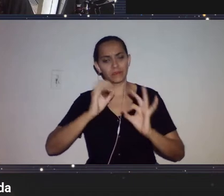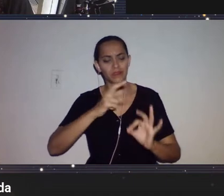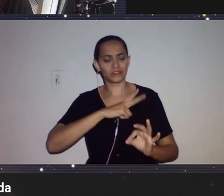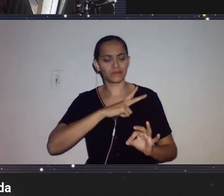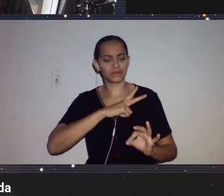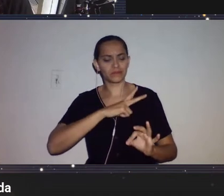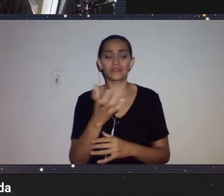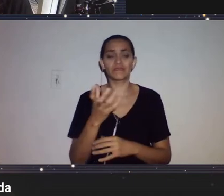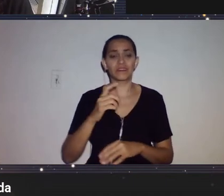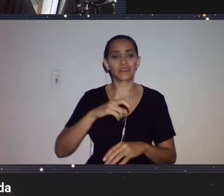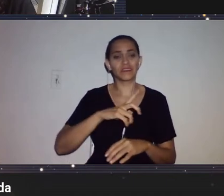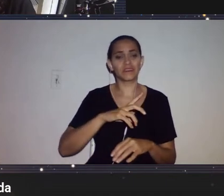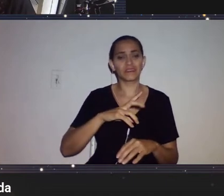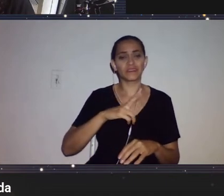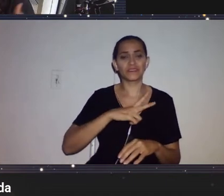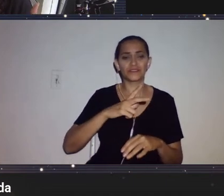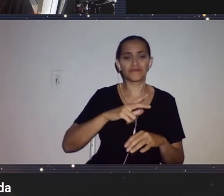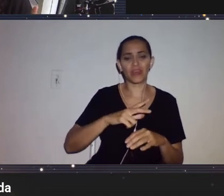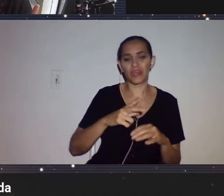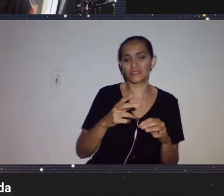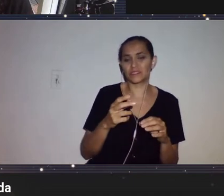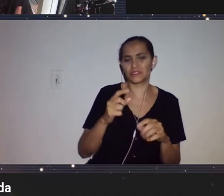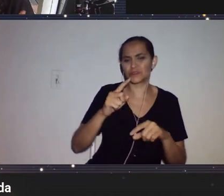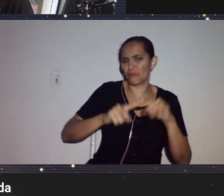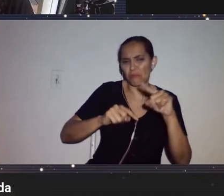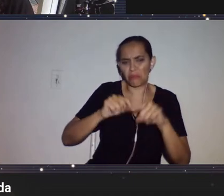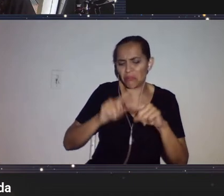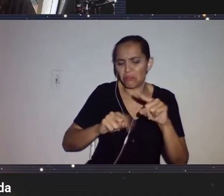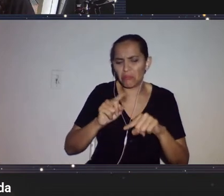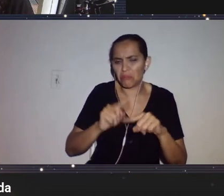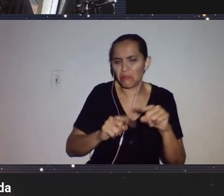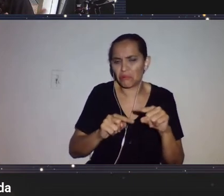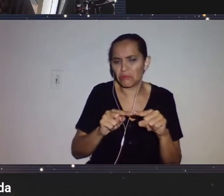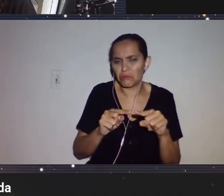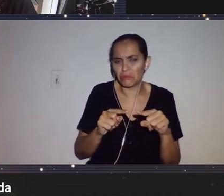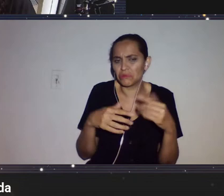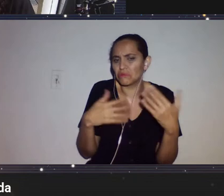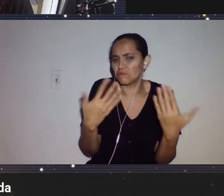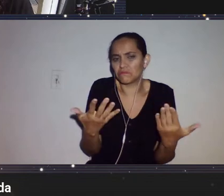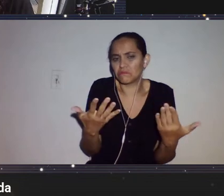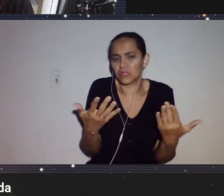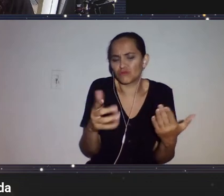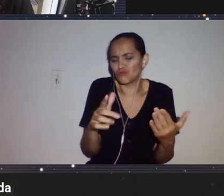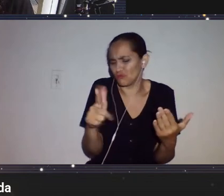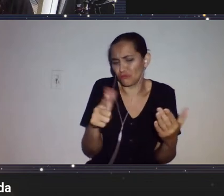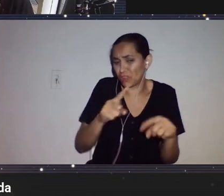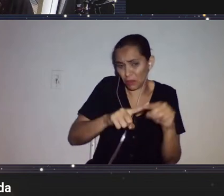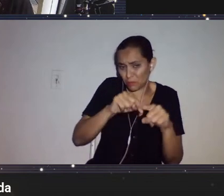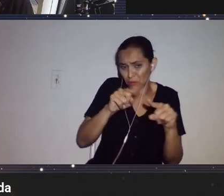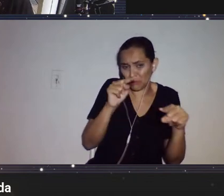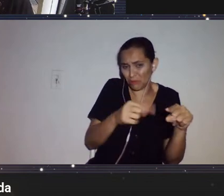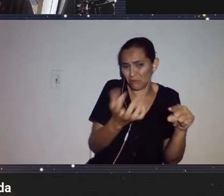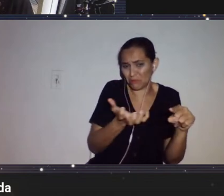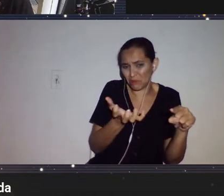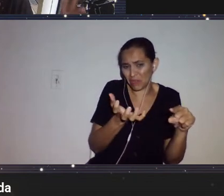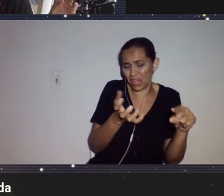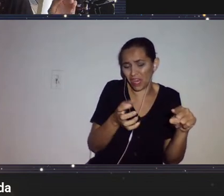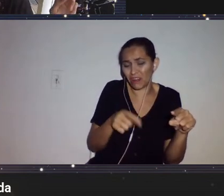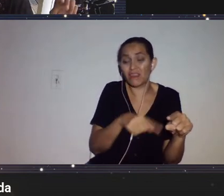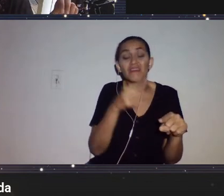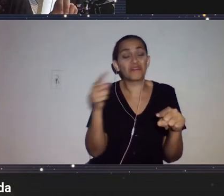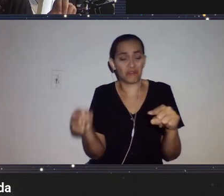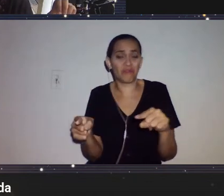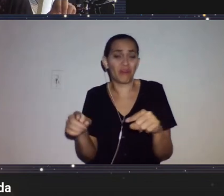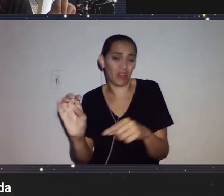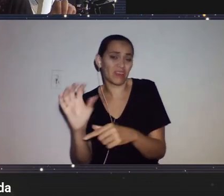alguma coisa que fizesse tal coisa. E isso não existe, eu vou lá e implemento. Um exemplo: eu fiz uma extensãozinha no Chrome quando eu estava